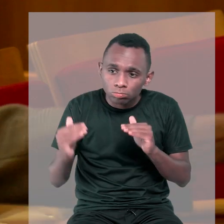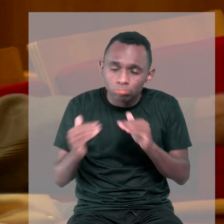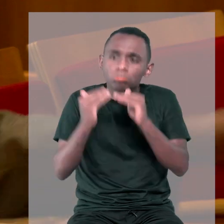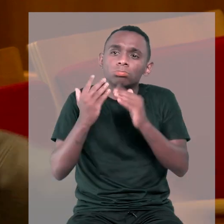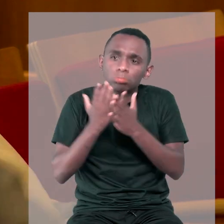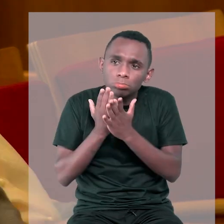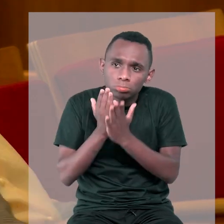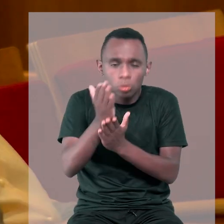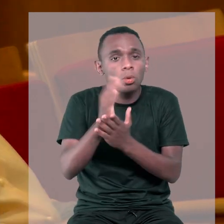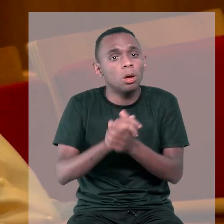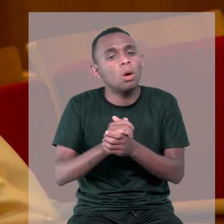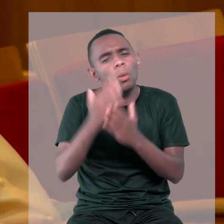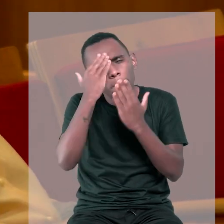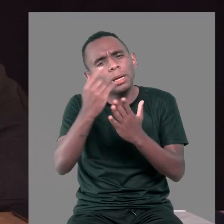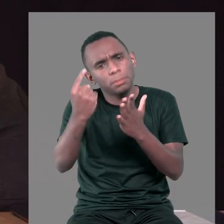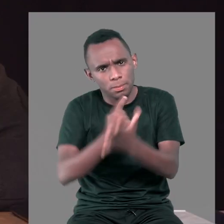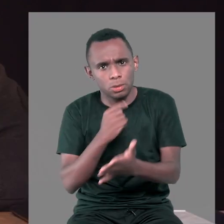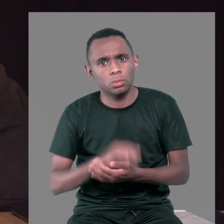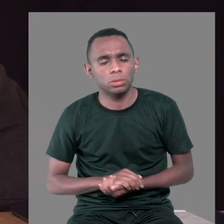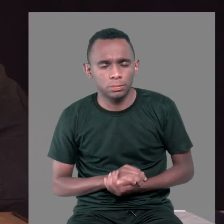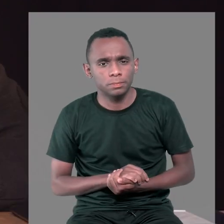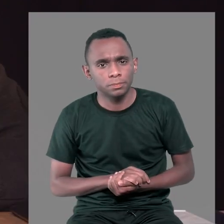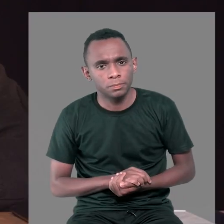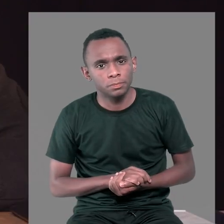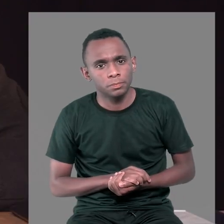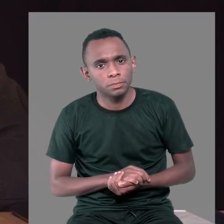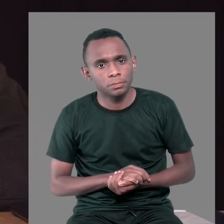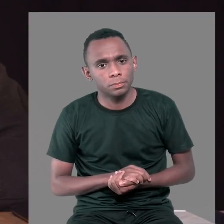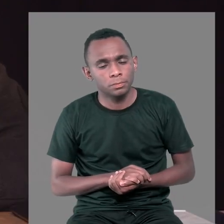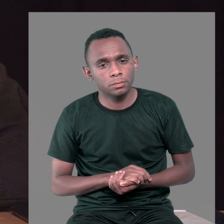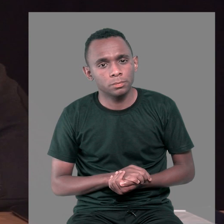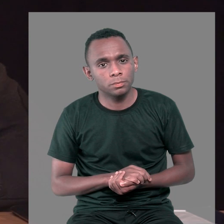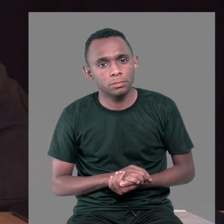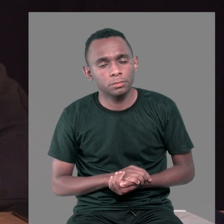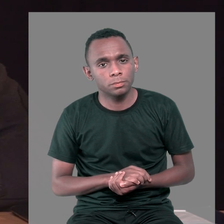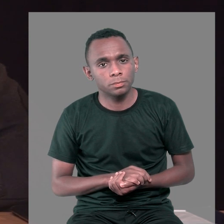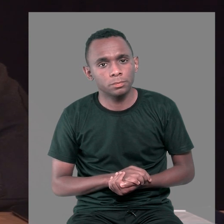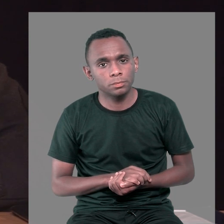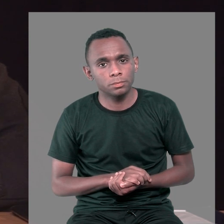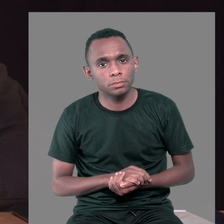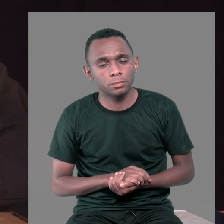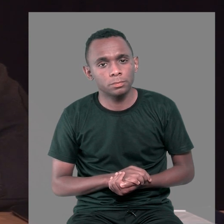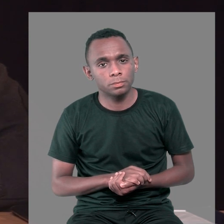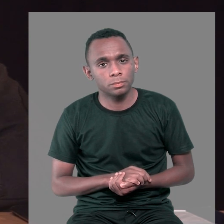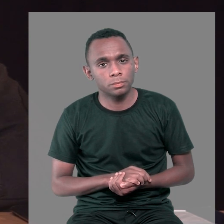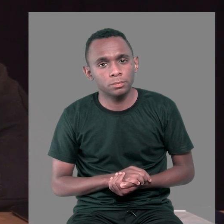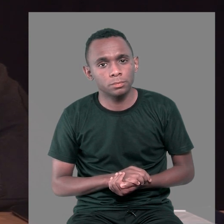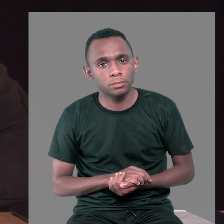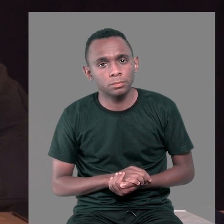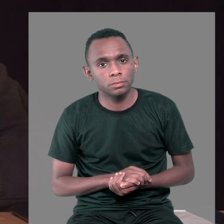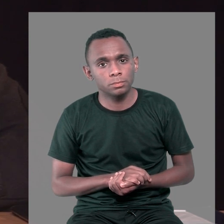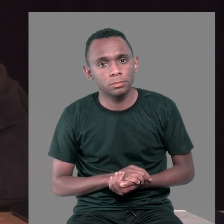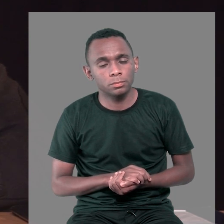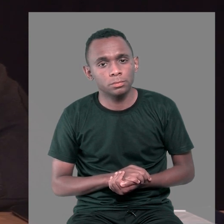tem razão. Agora, eu penso também que as coisas estão conjugadas. Quer dizer, não é?